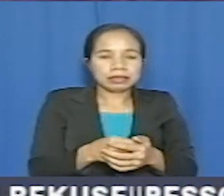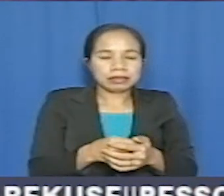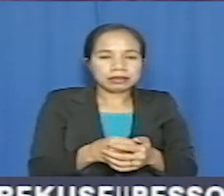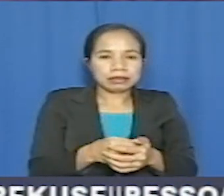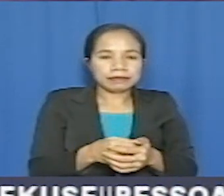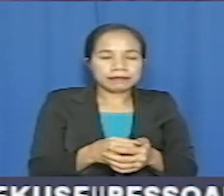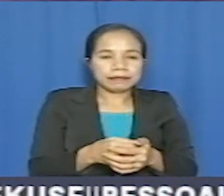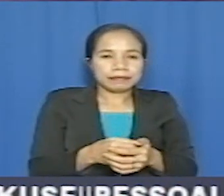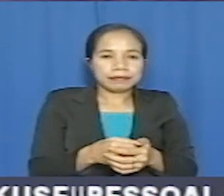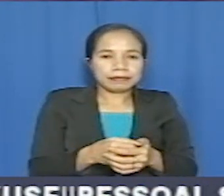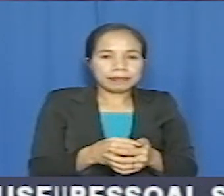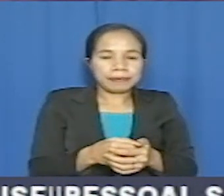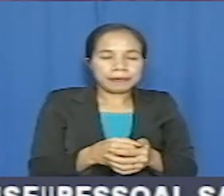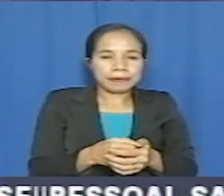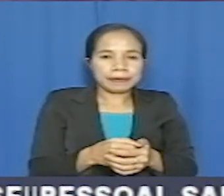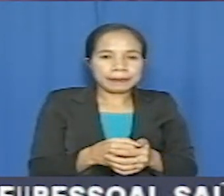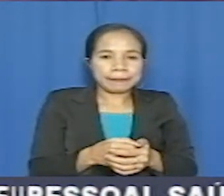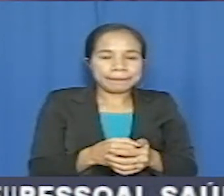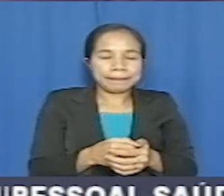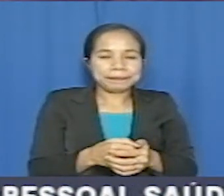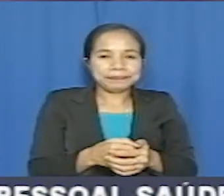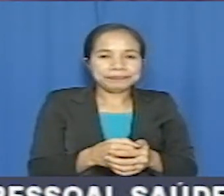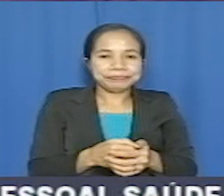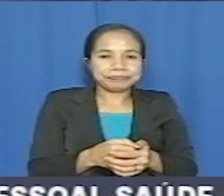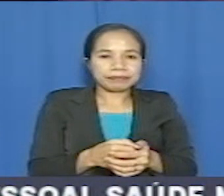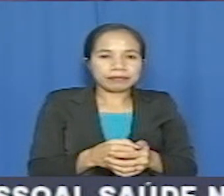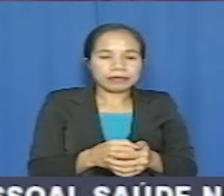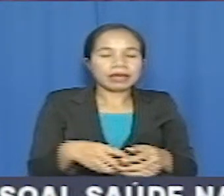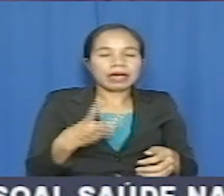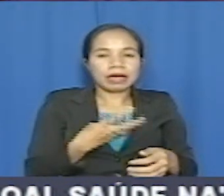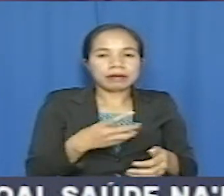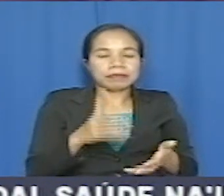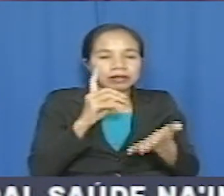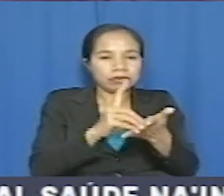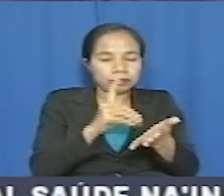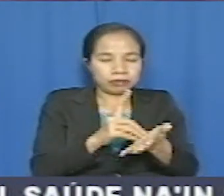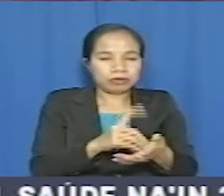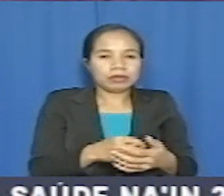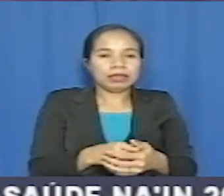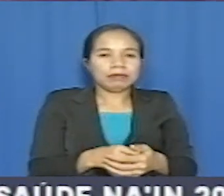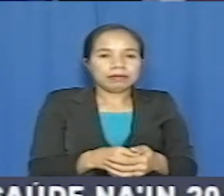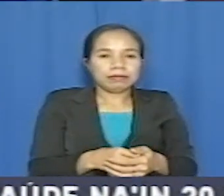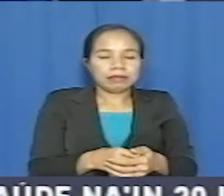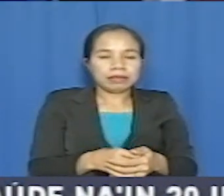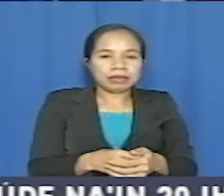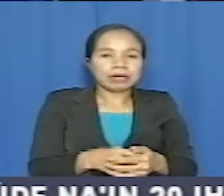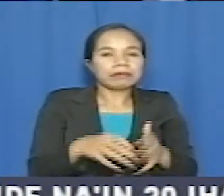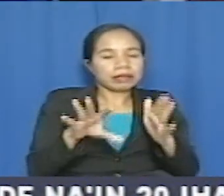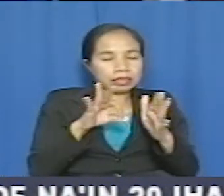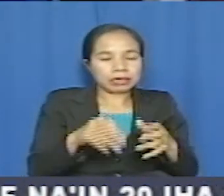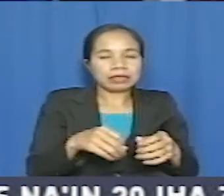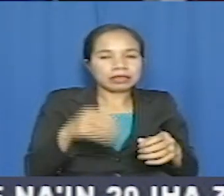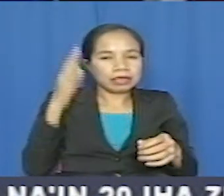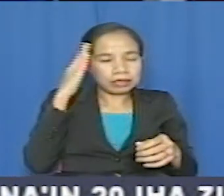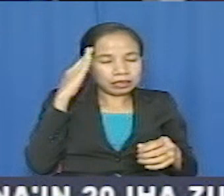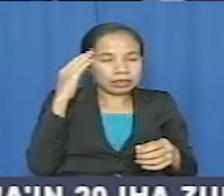nem pronto ana as ami medico ne ida ne mak anamnesa ne bemak ami heta ya ami dian ida ne covid mai be ita